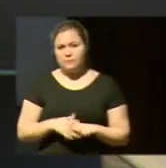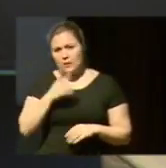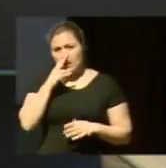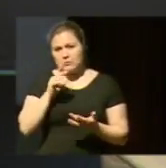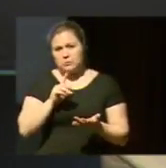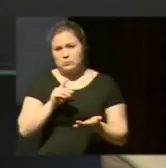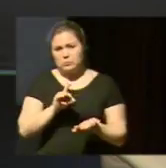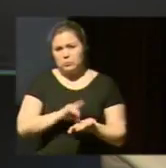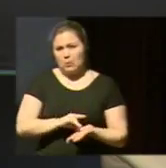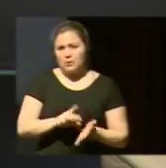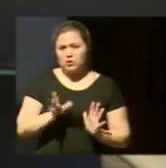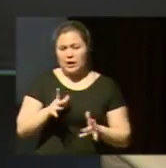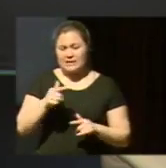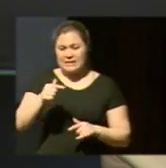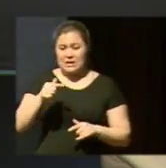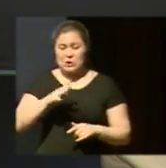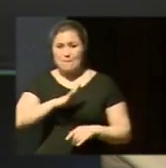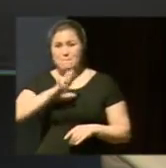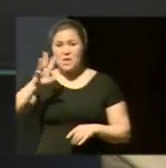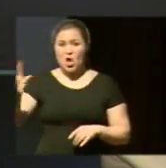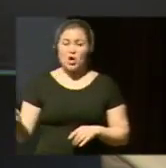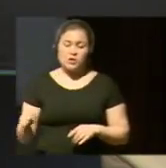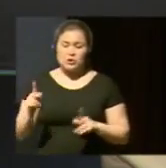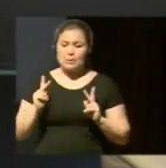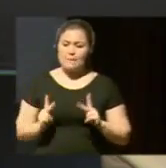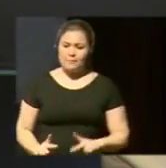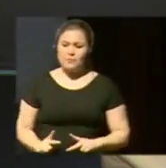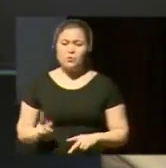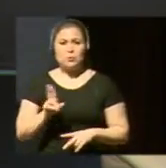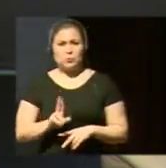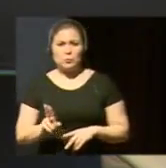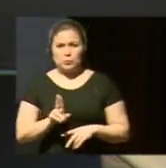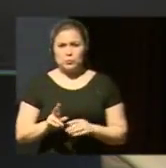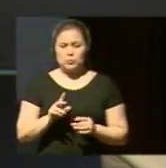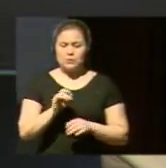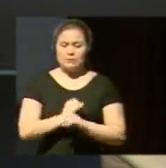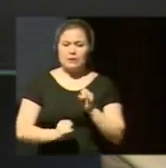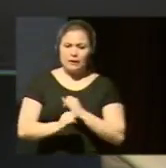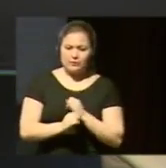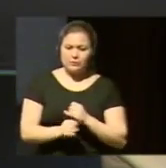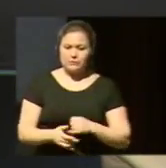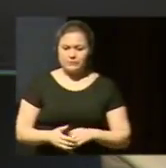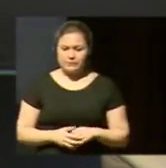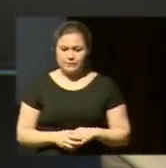atualmente já são 7 bilhões de pessoas que usam a internet.